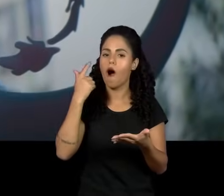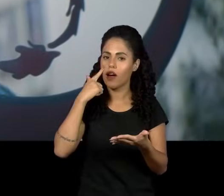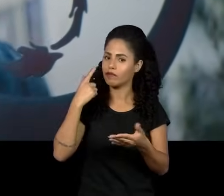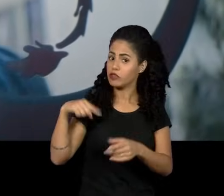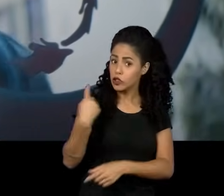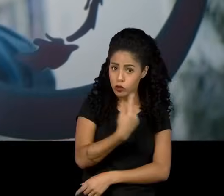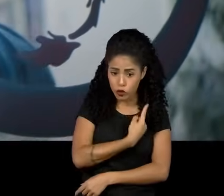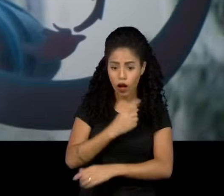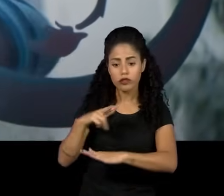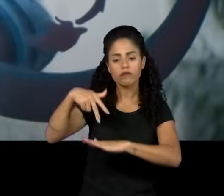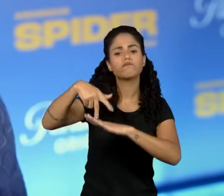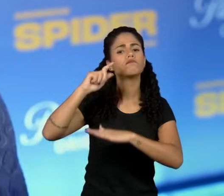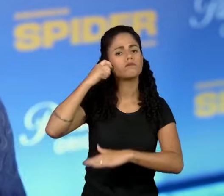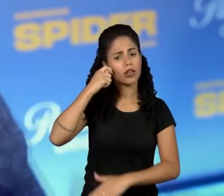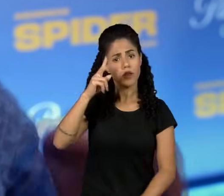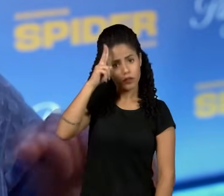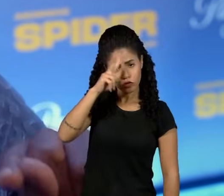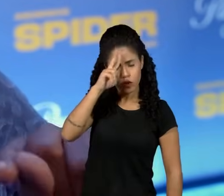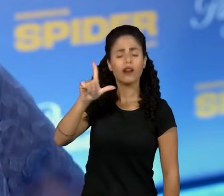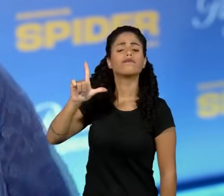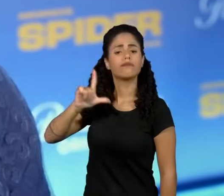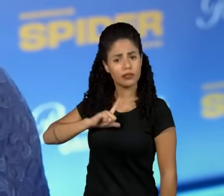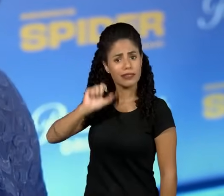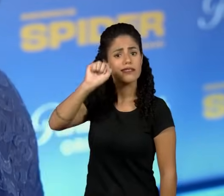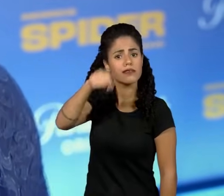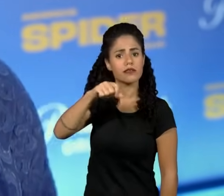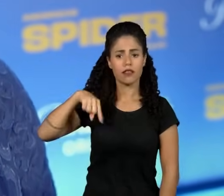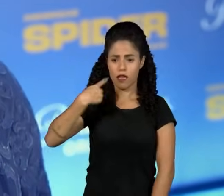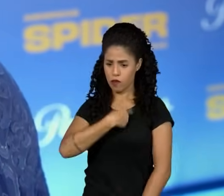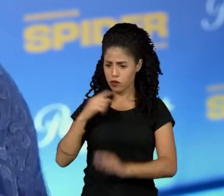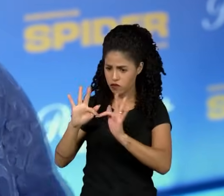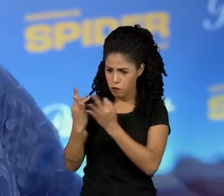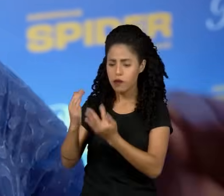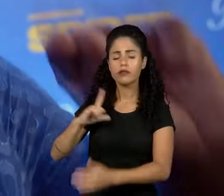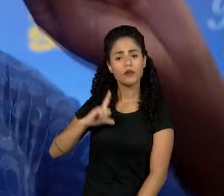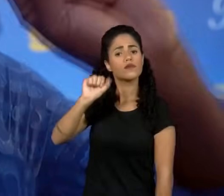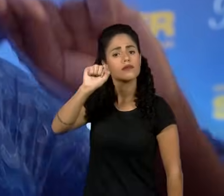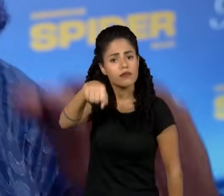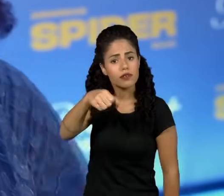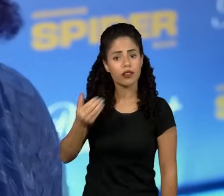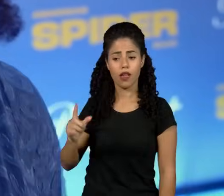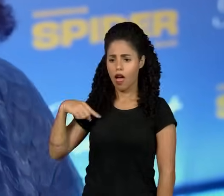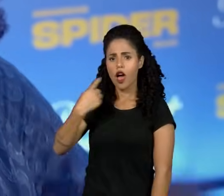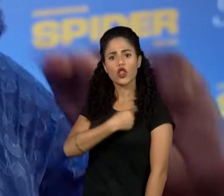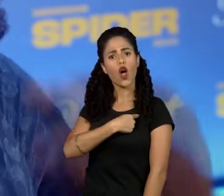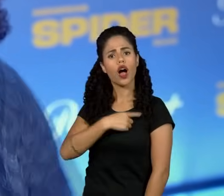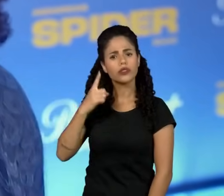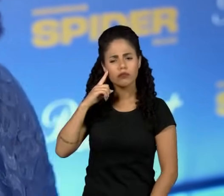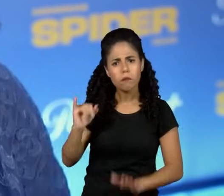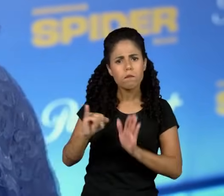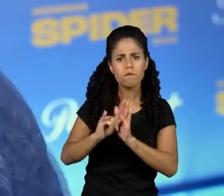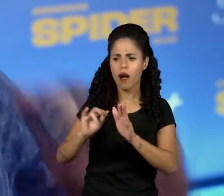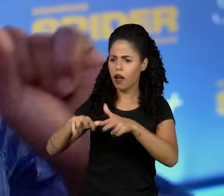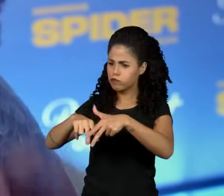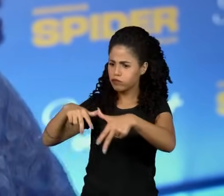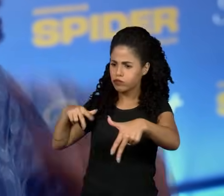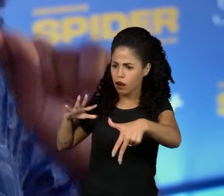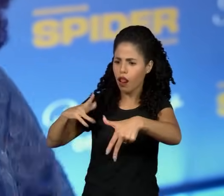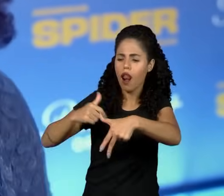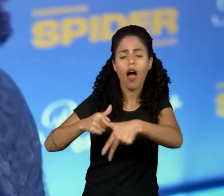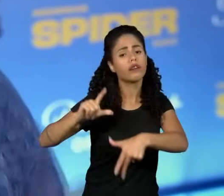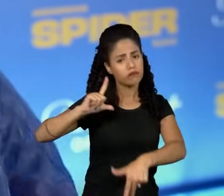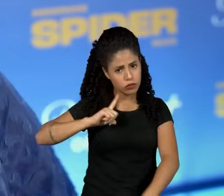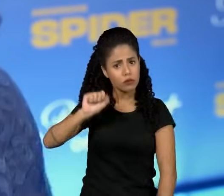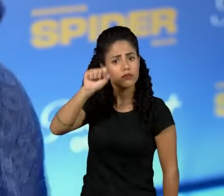nós negros temos história, nós negros temos família, nós negros temos origem, ascendência e temos